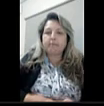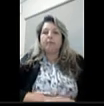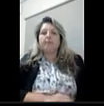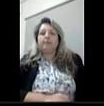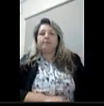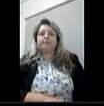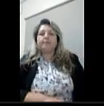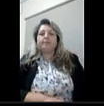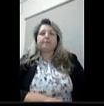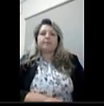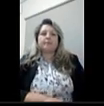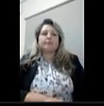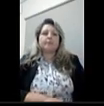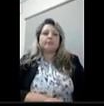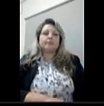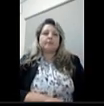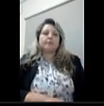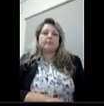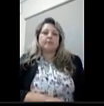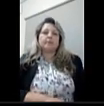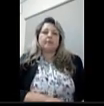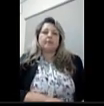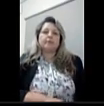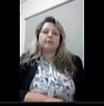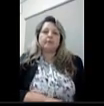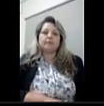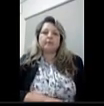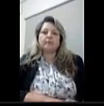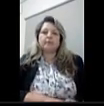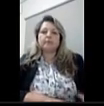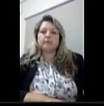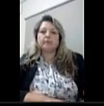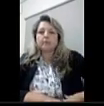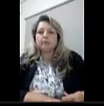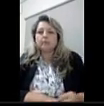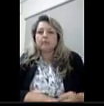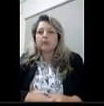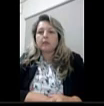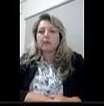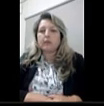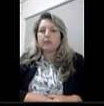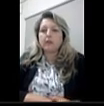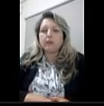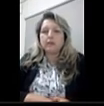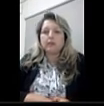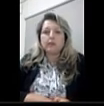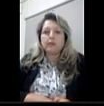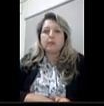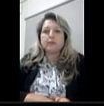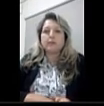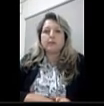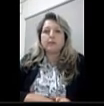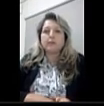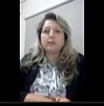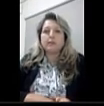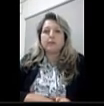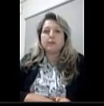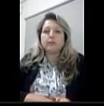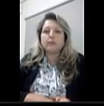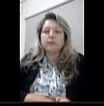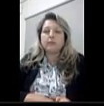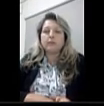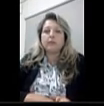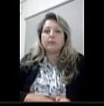trabalha a habilidade expressiva e lógico que a gente pode talvez antes já preparar historinhas para cada um contar e aí trabalha